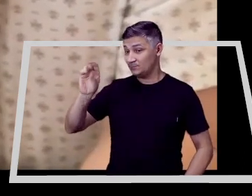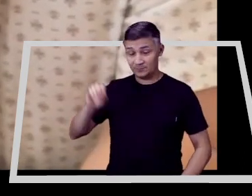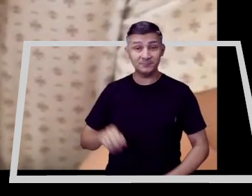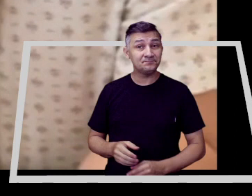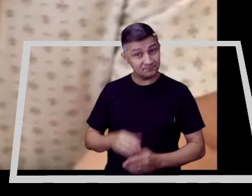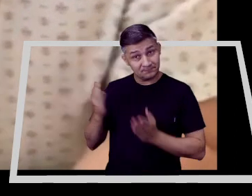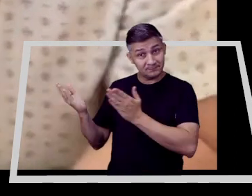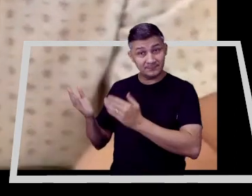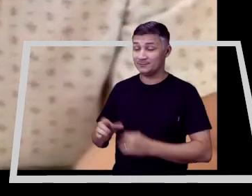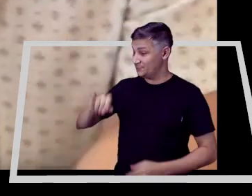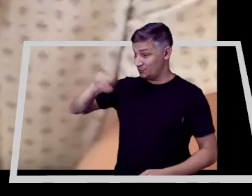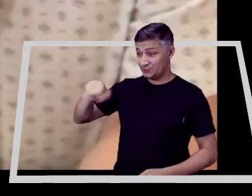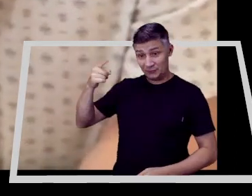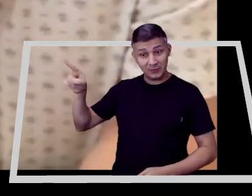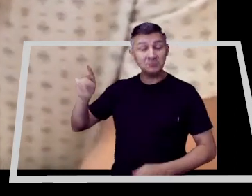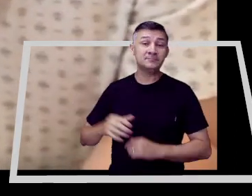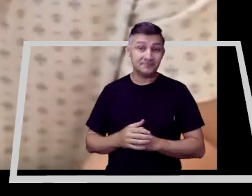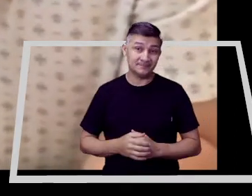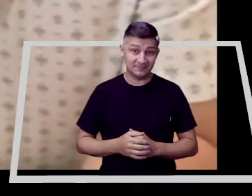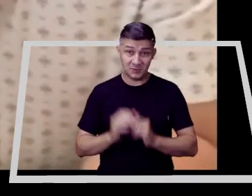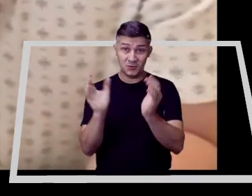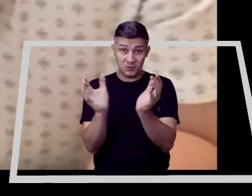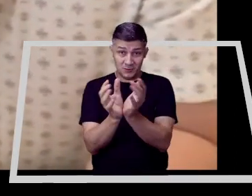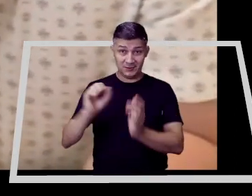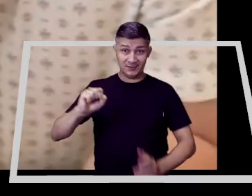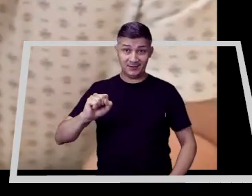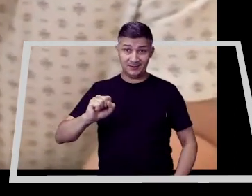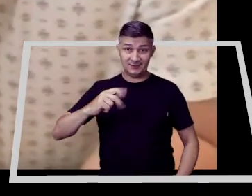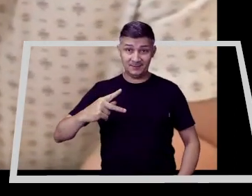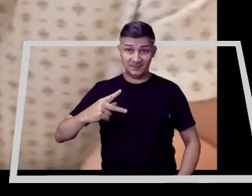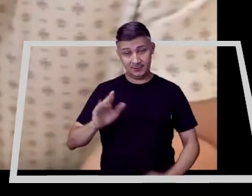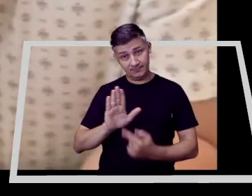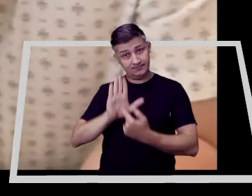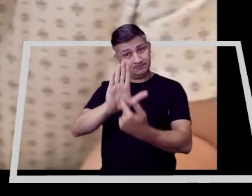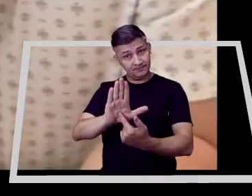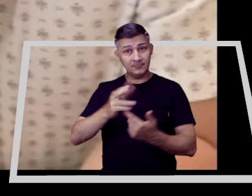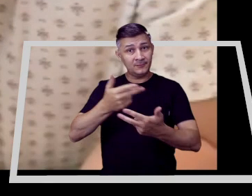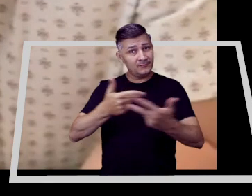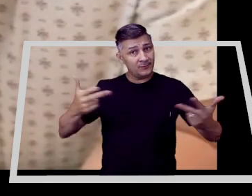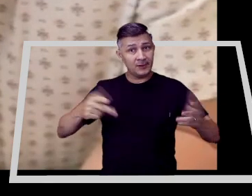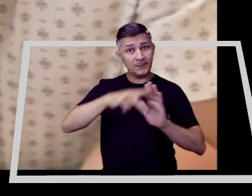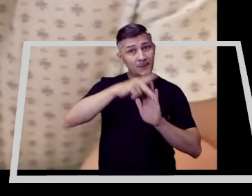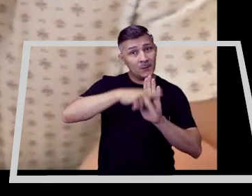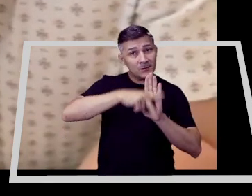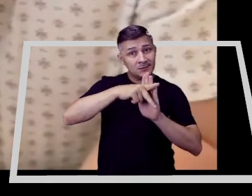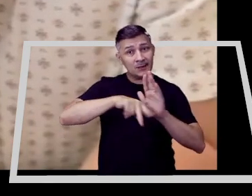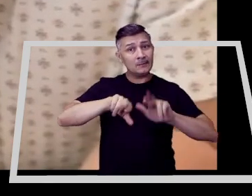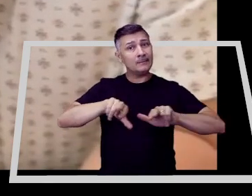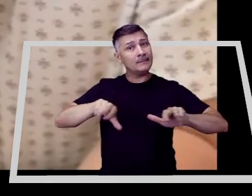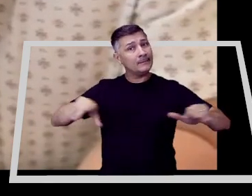Puntoni Eu sou o João Sodré. e nós somos do Grupo SP e vamos compartilhar com vocês